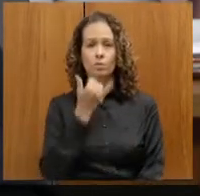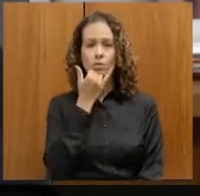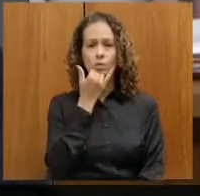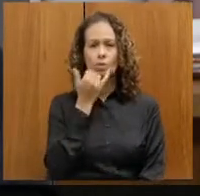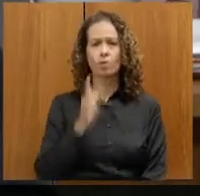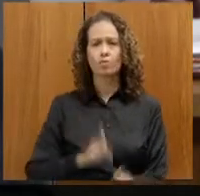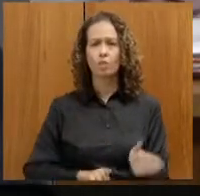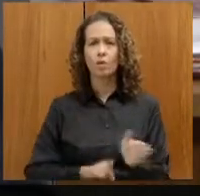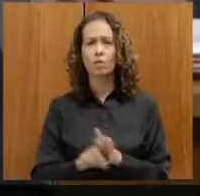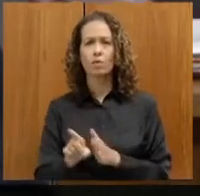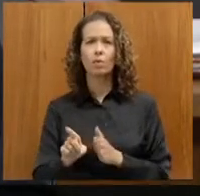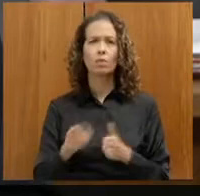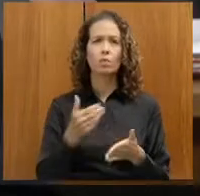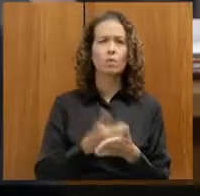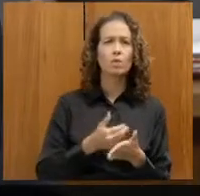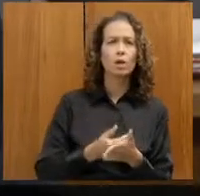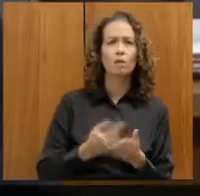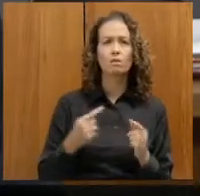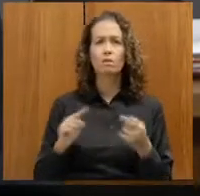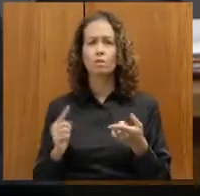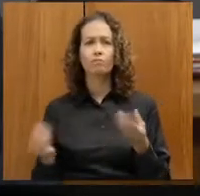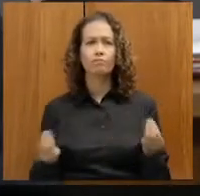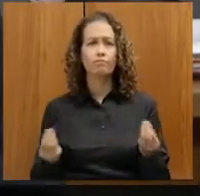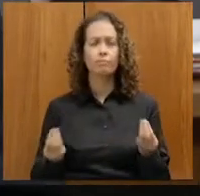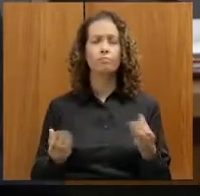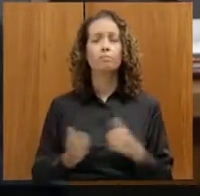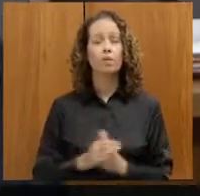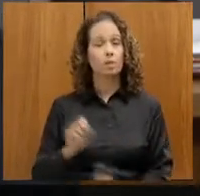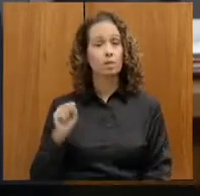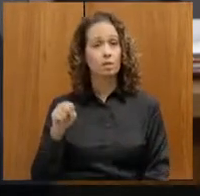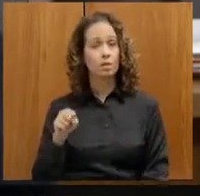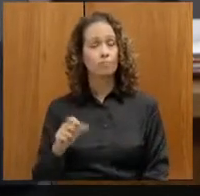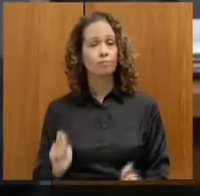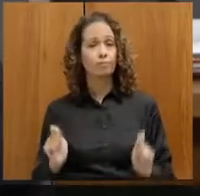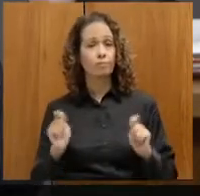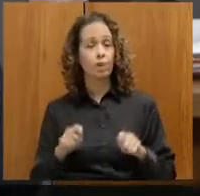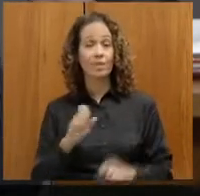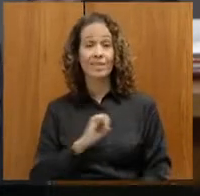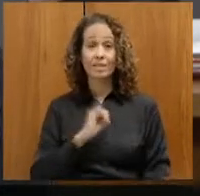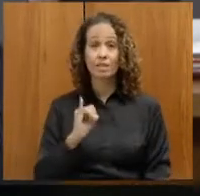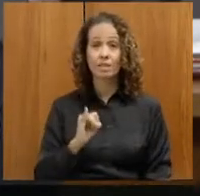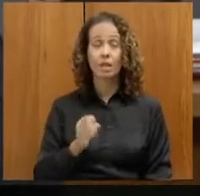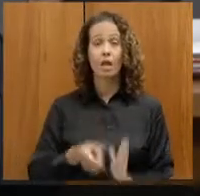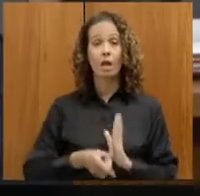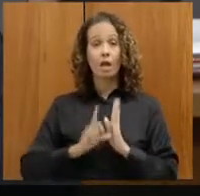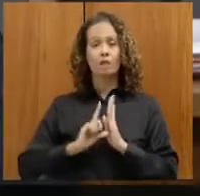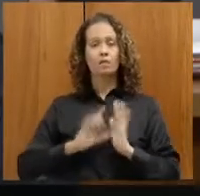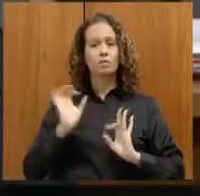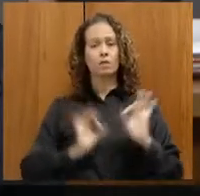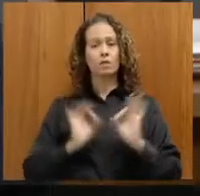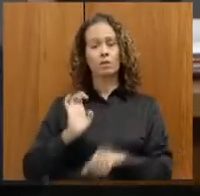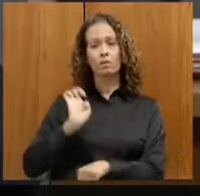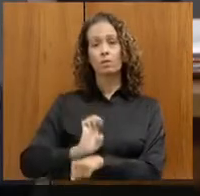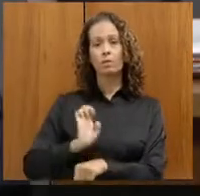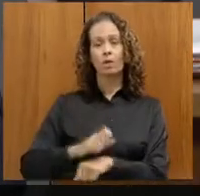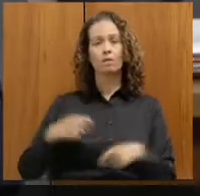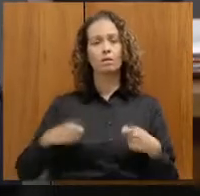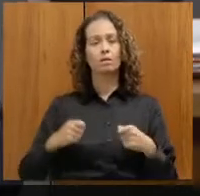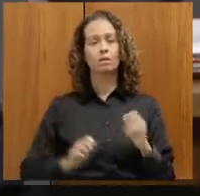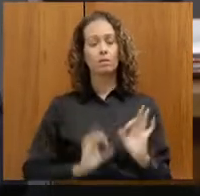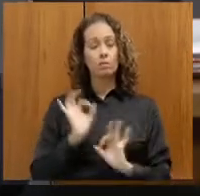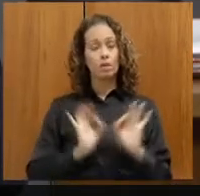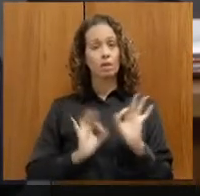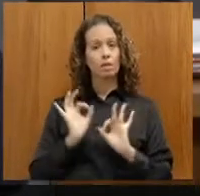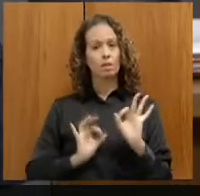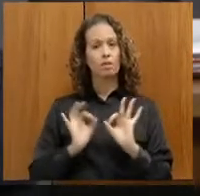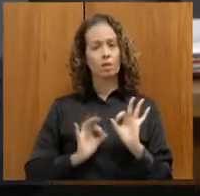se eu perguntou promoção progressão revisão geral sim é permitido desde que esteja planejado o Estado tem que planejar que haverá